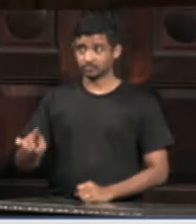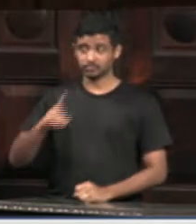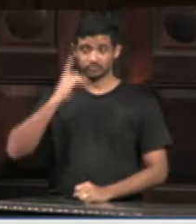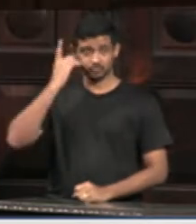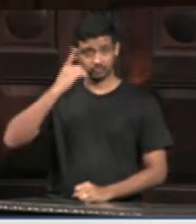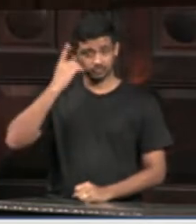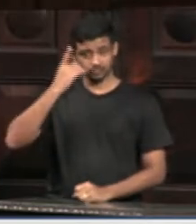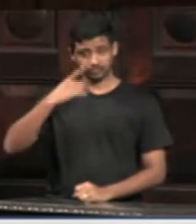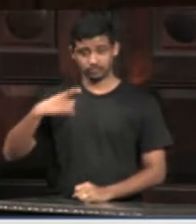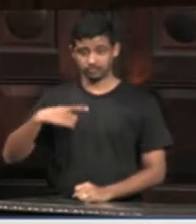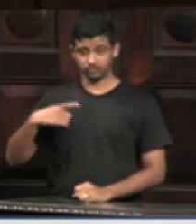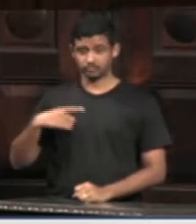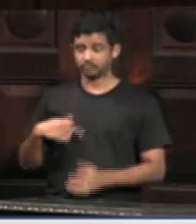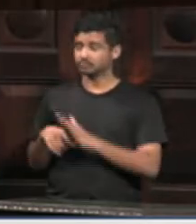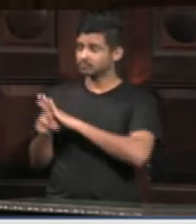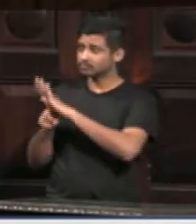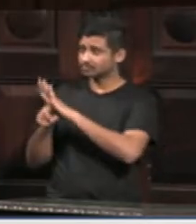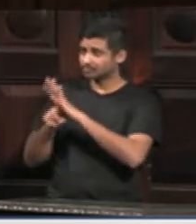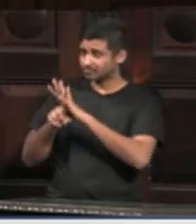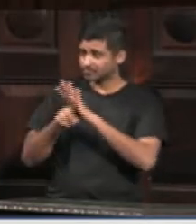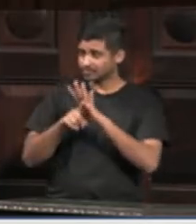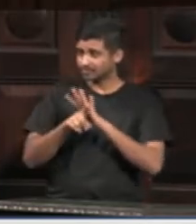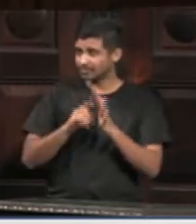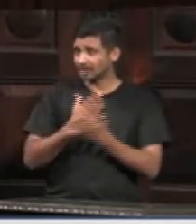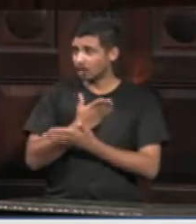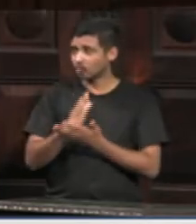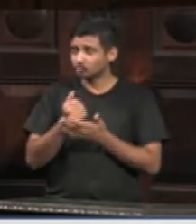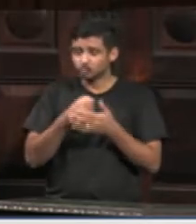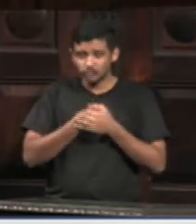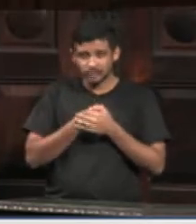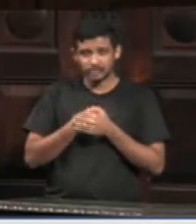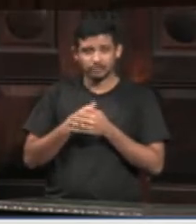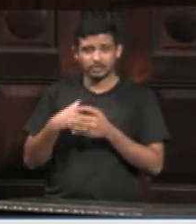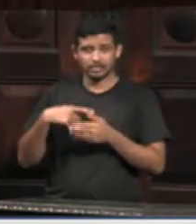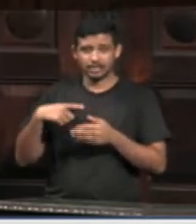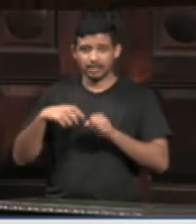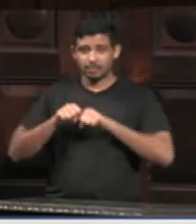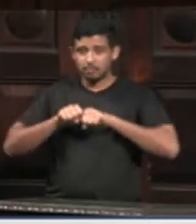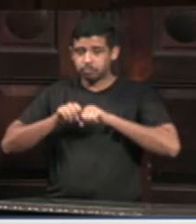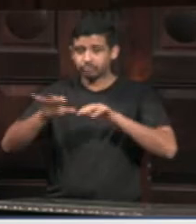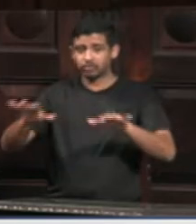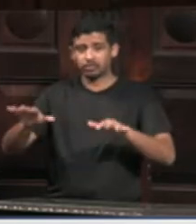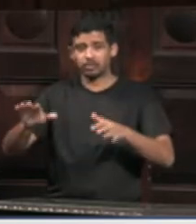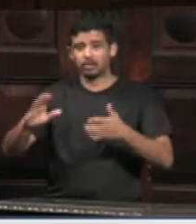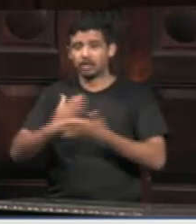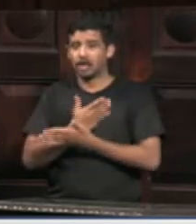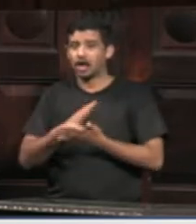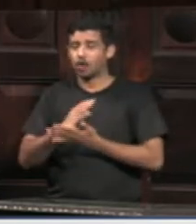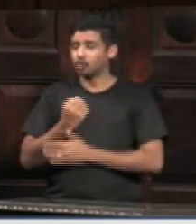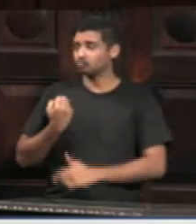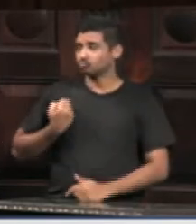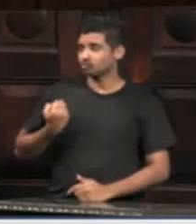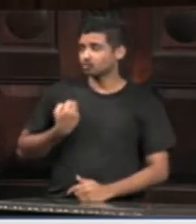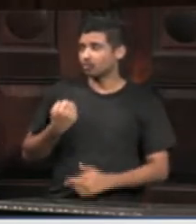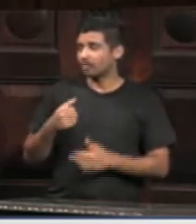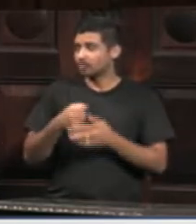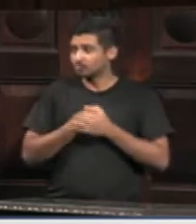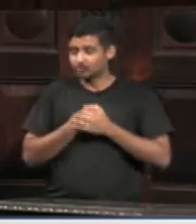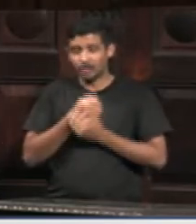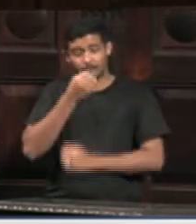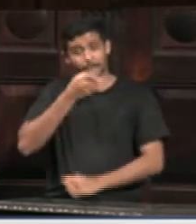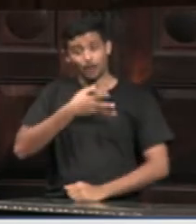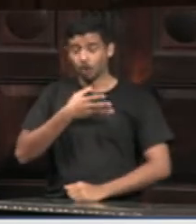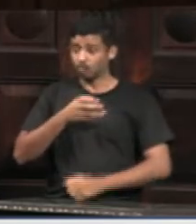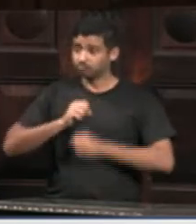aí nessas investigações seus sigilos quebrados, os seus sigilos telefônicos, e é muito bom que seja